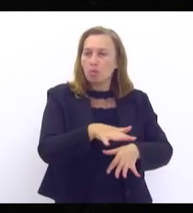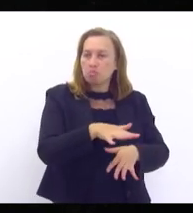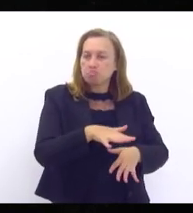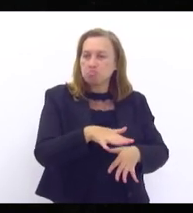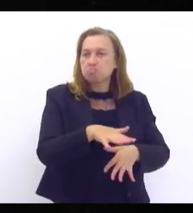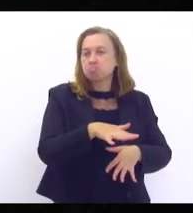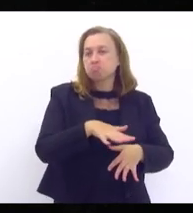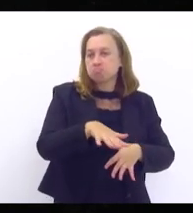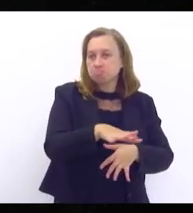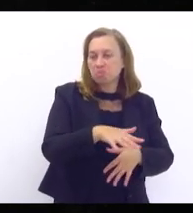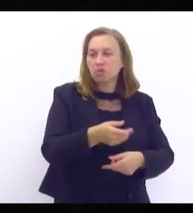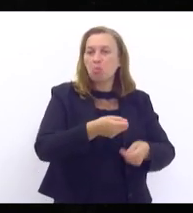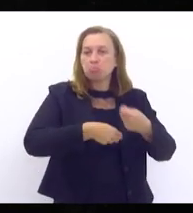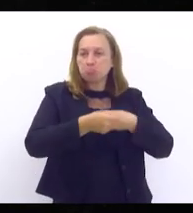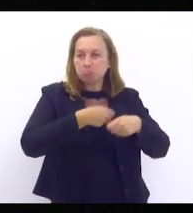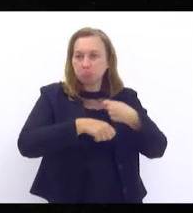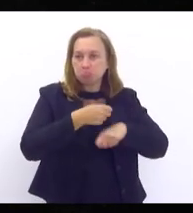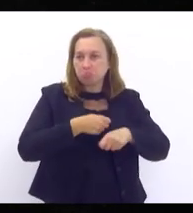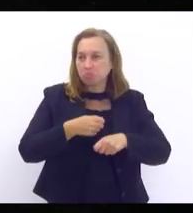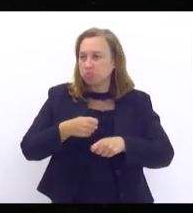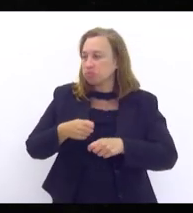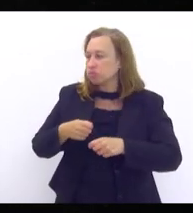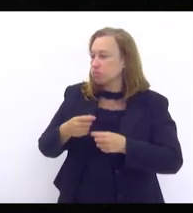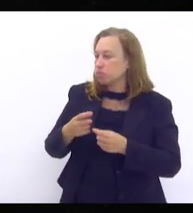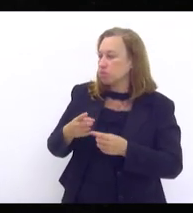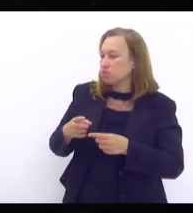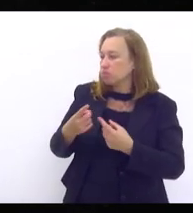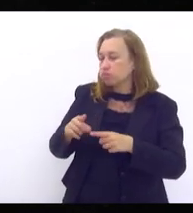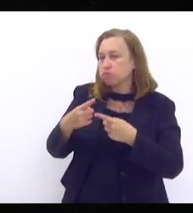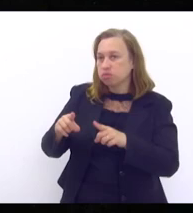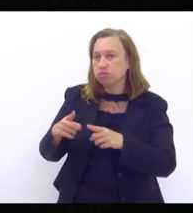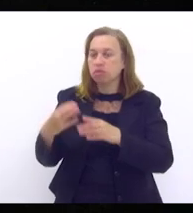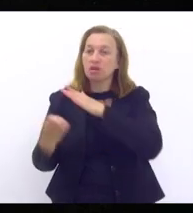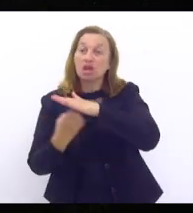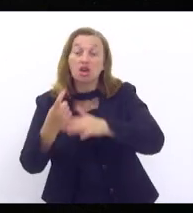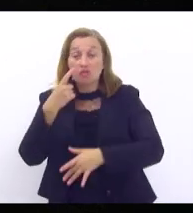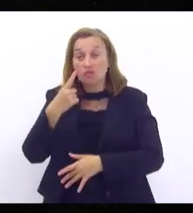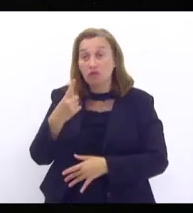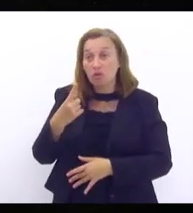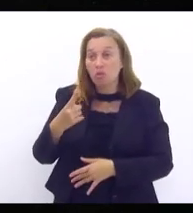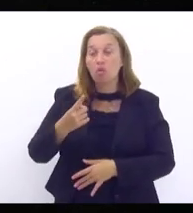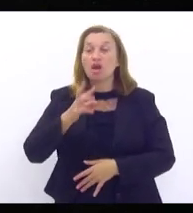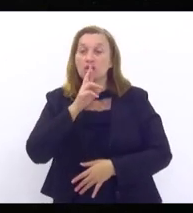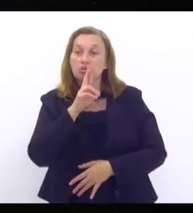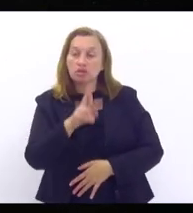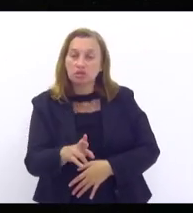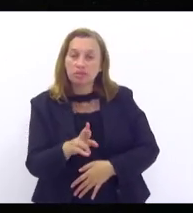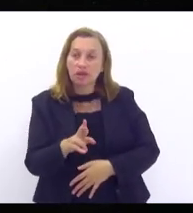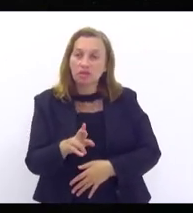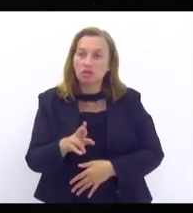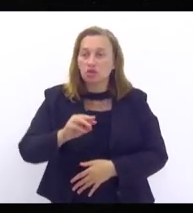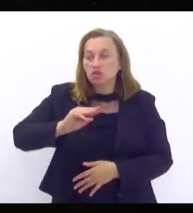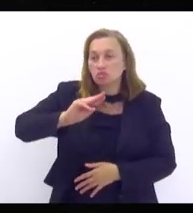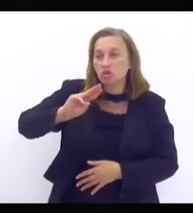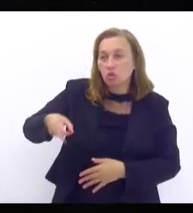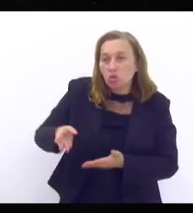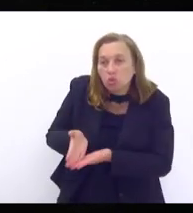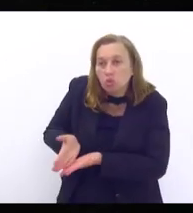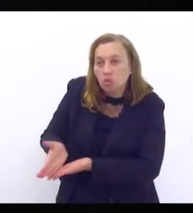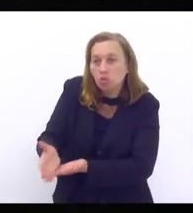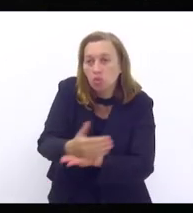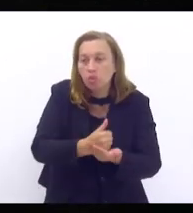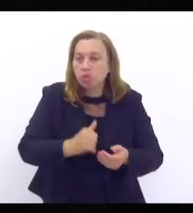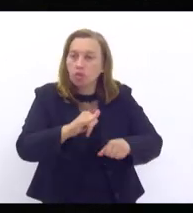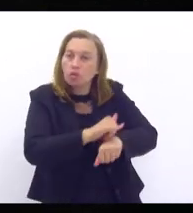atrás das empresas. E depois a gente viu o resultado dos bilhões que foram apurados pela Lava Jato, que